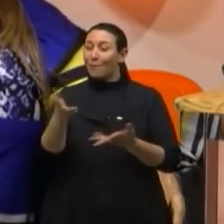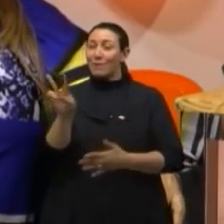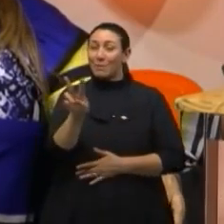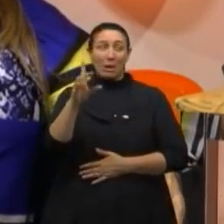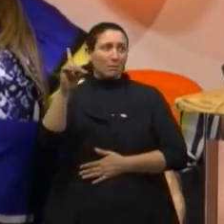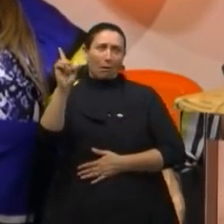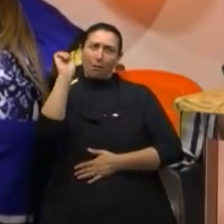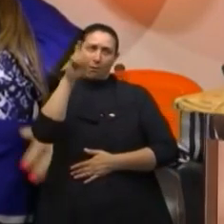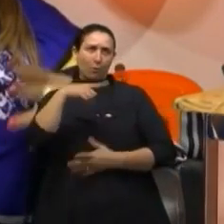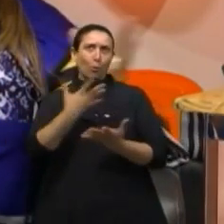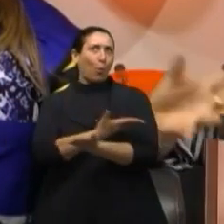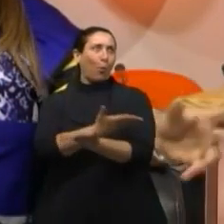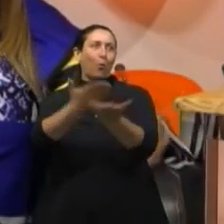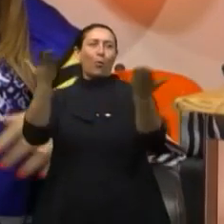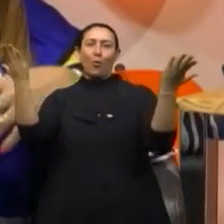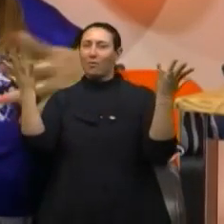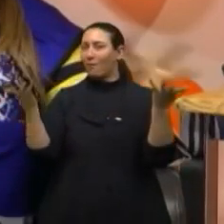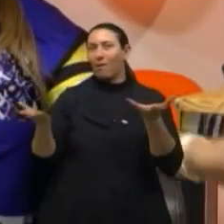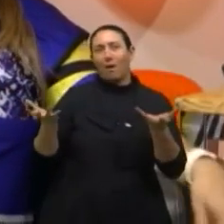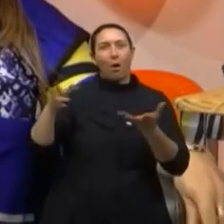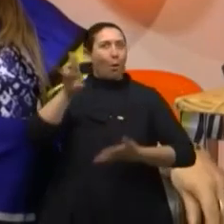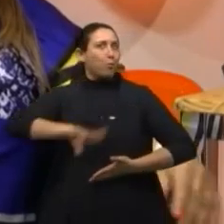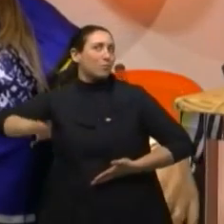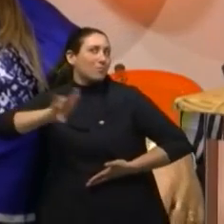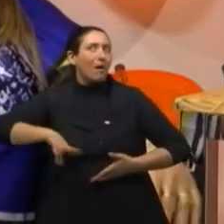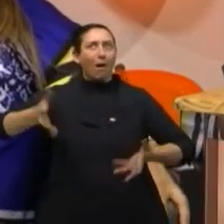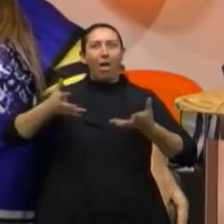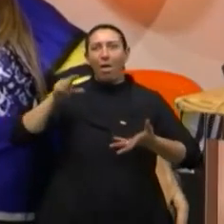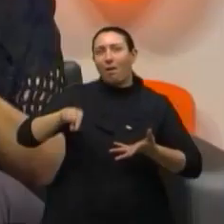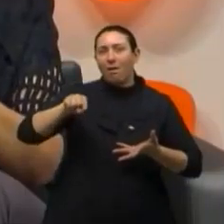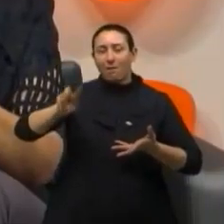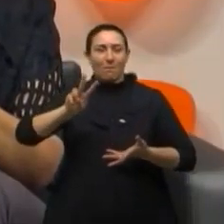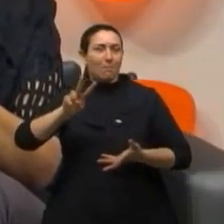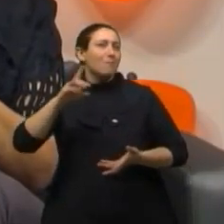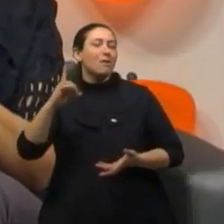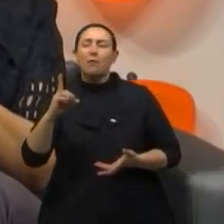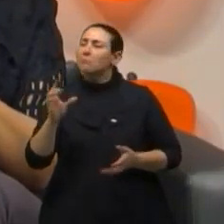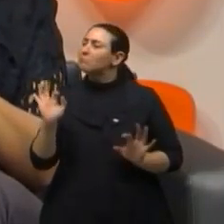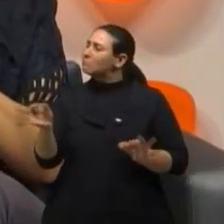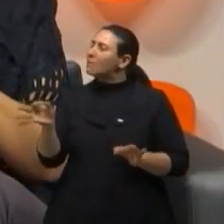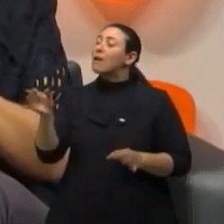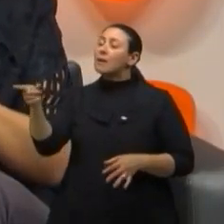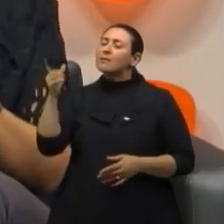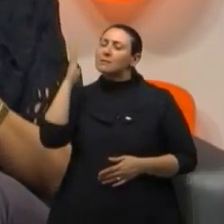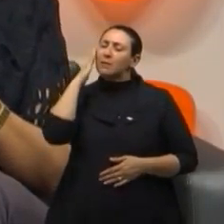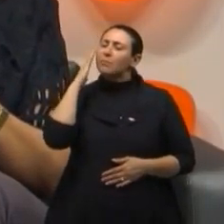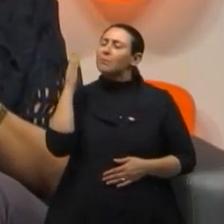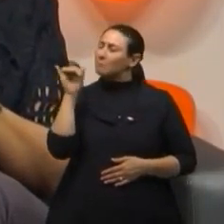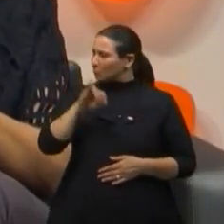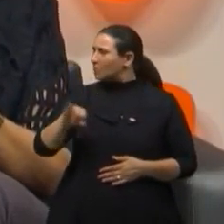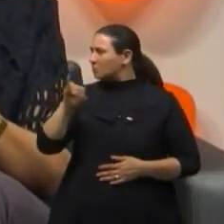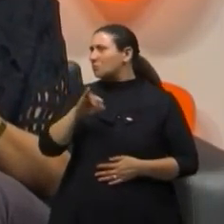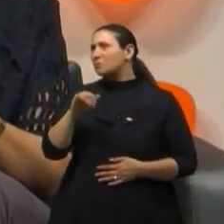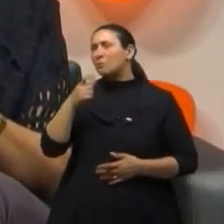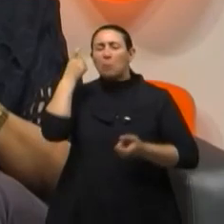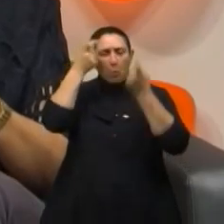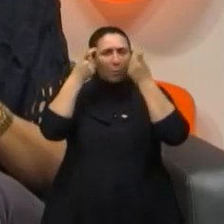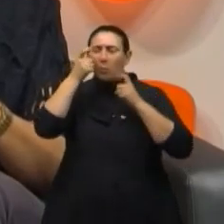todo mundo quer chutar para cima para baixo pro lado ou para frente ex não e a gente logo pensa numa coisa eh fundamental de